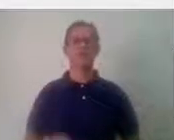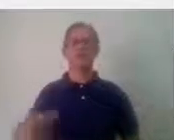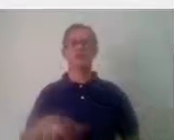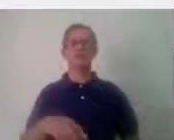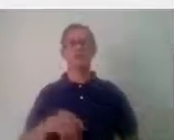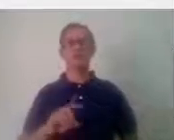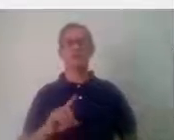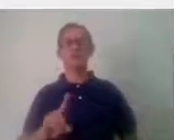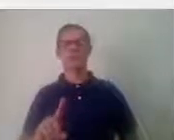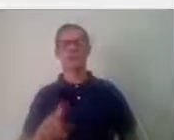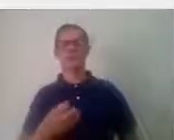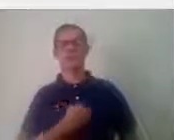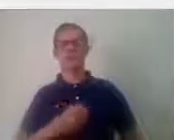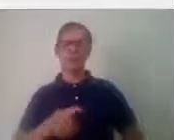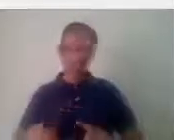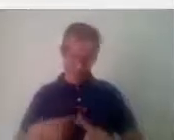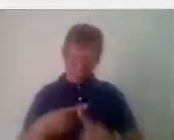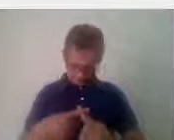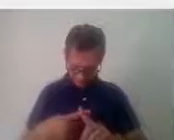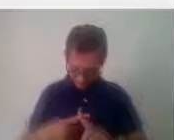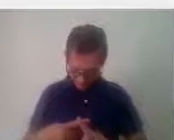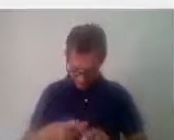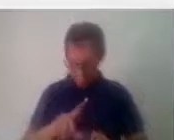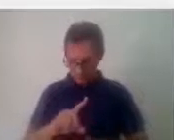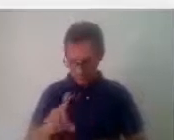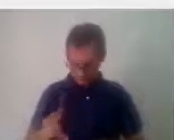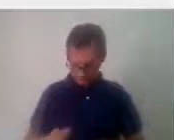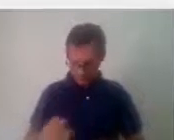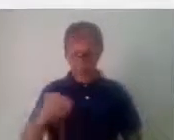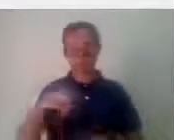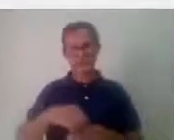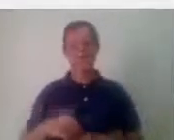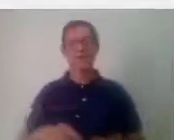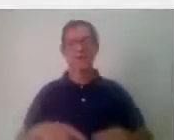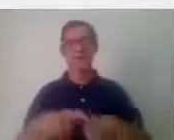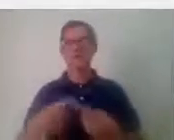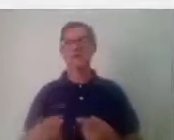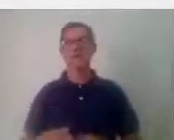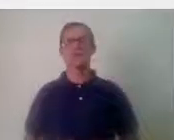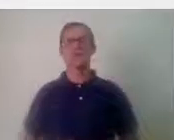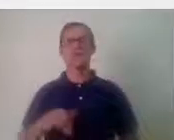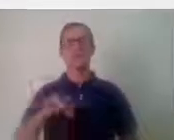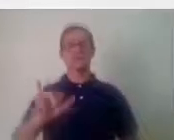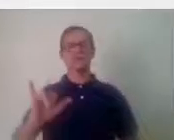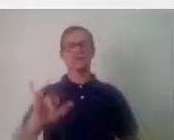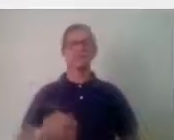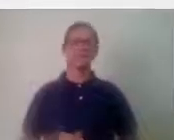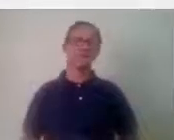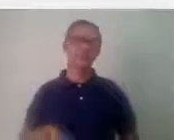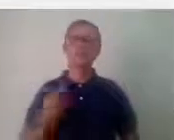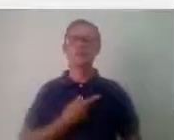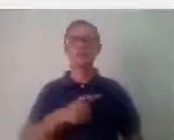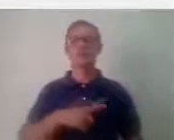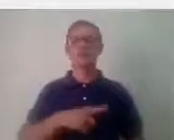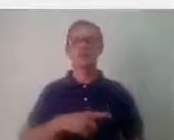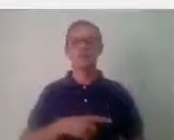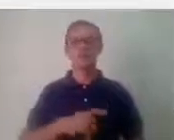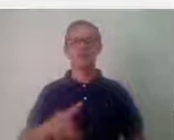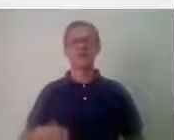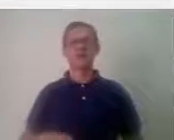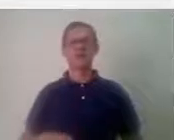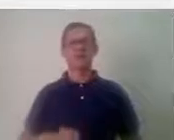no expoente, vezes a derivada da função de dentro em relação a y. Nós vamos ter vezes